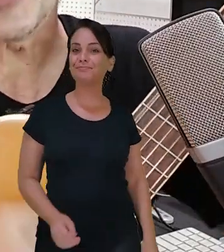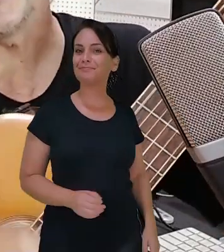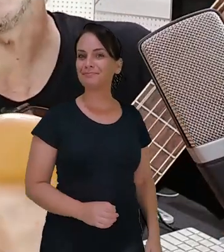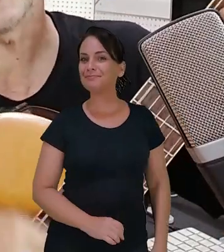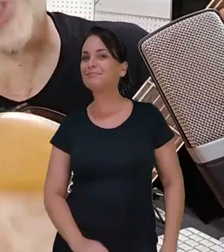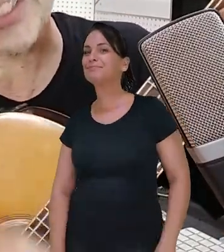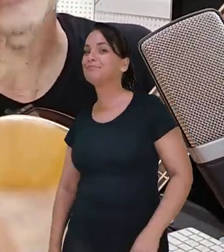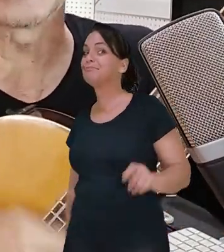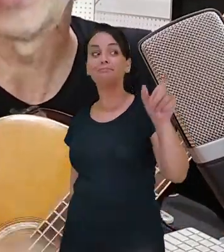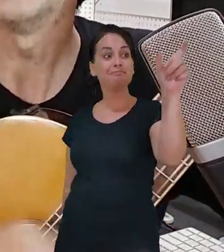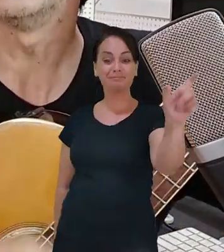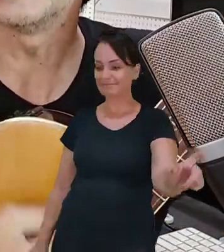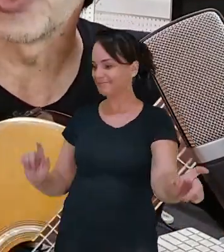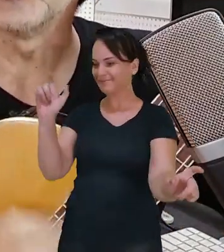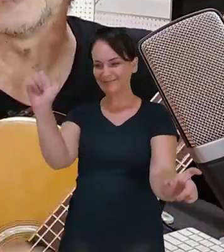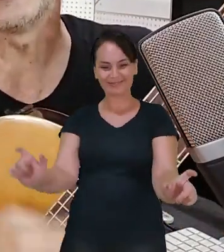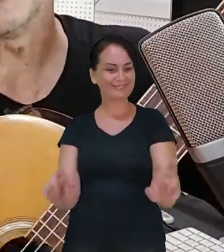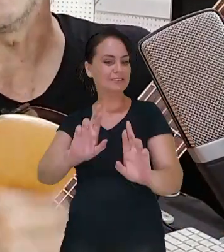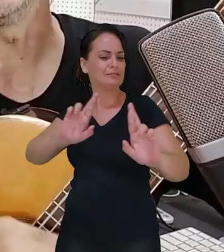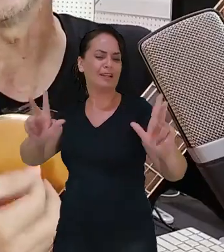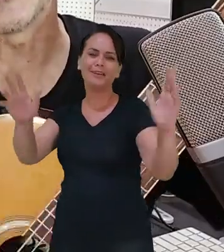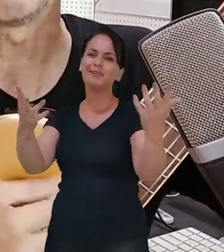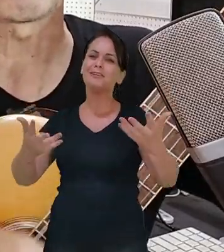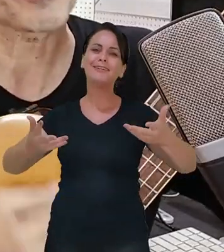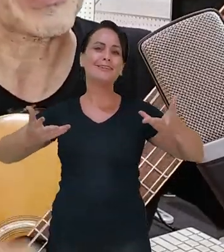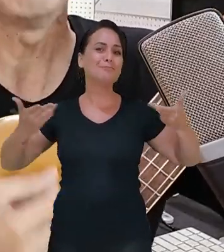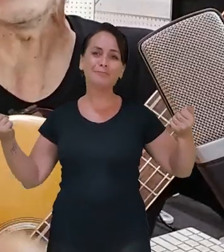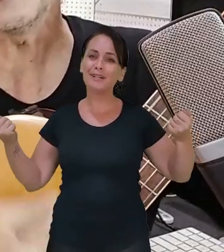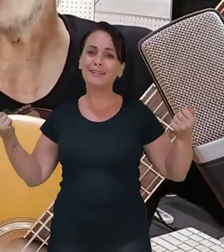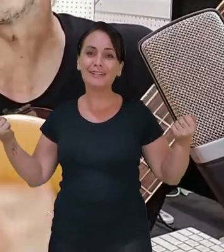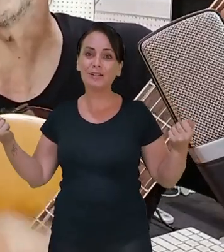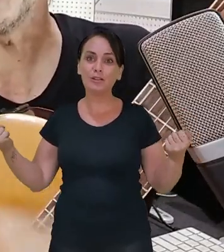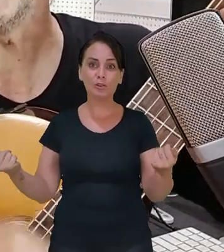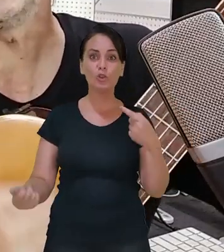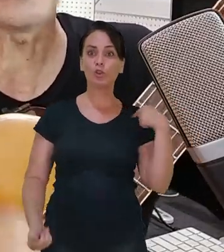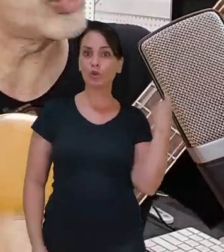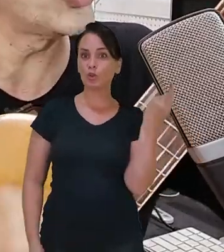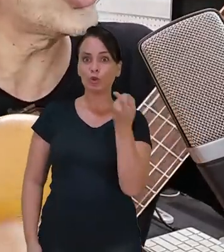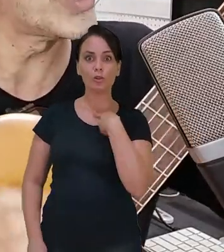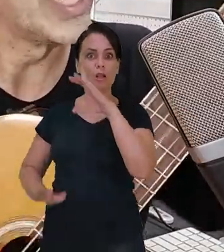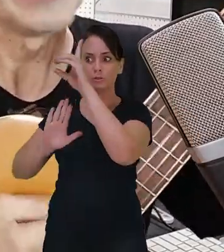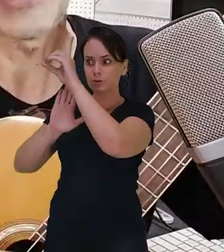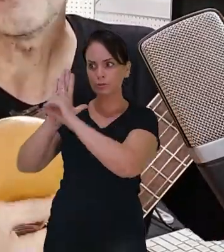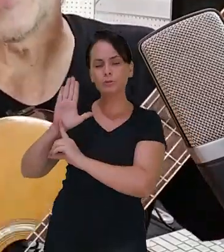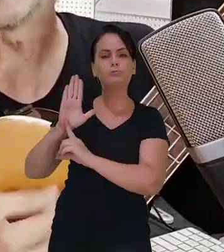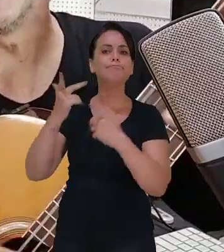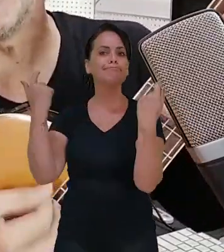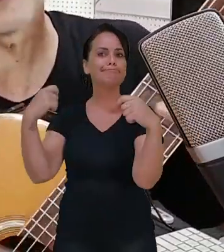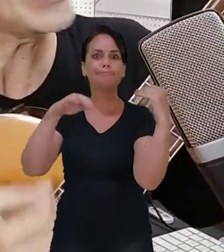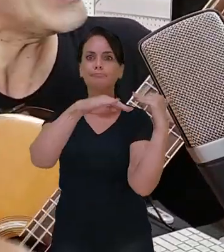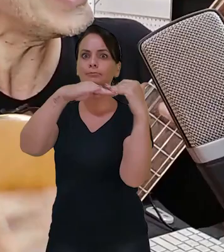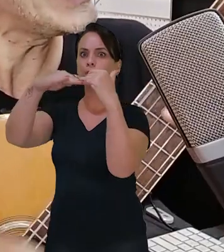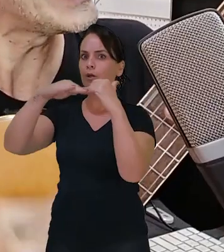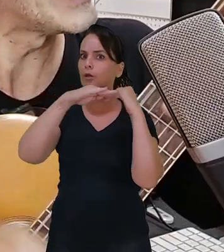Somos diferentes, isto é demais. Mas nossos direitos devem